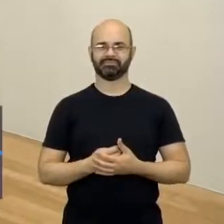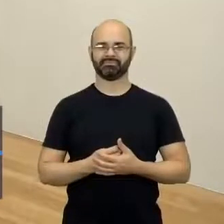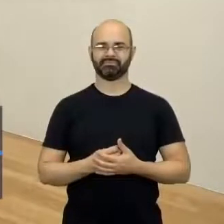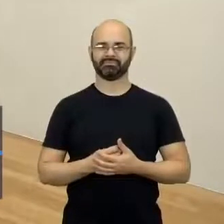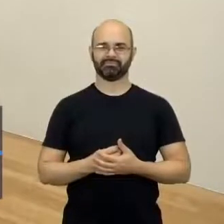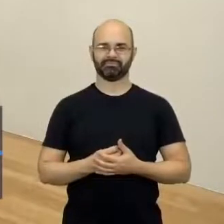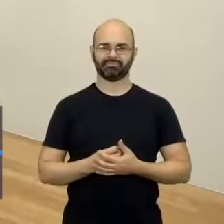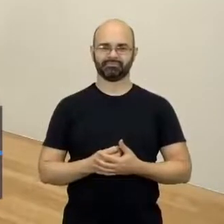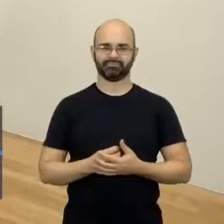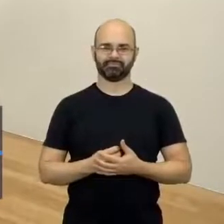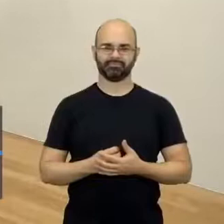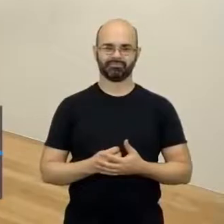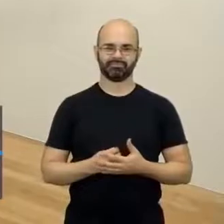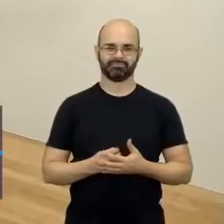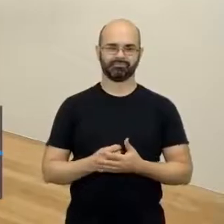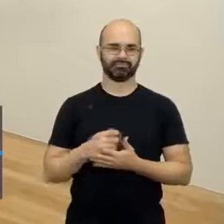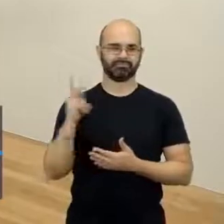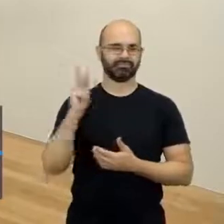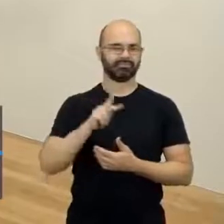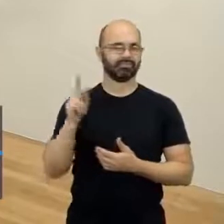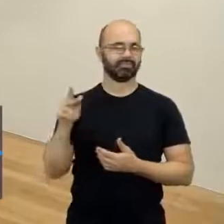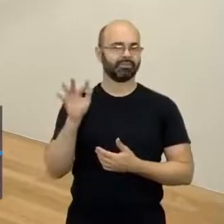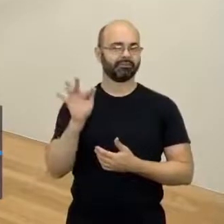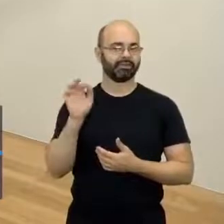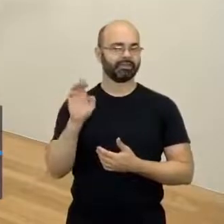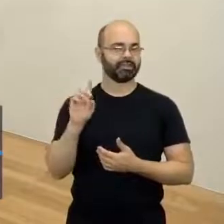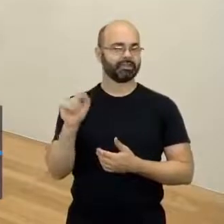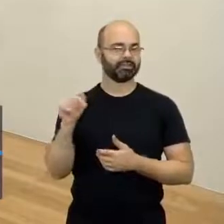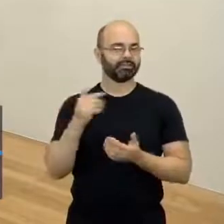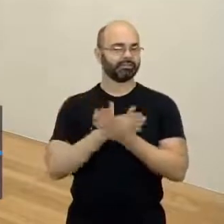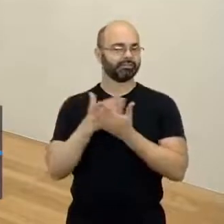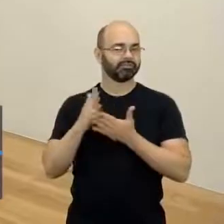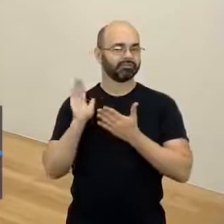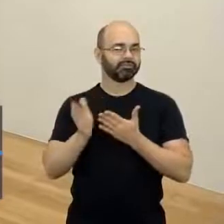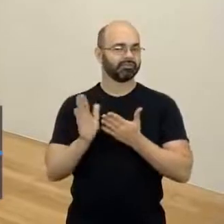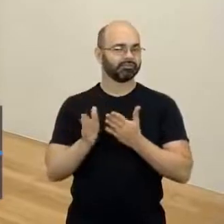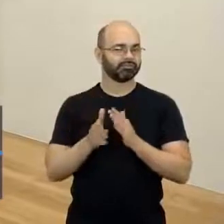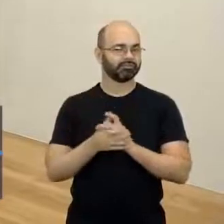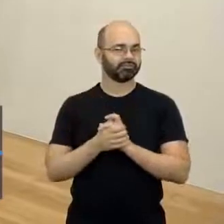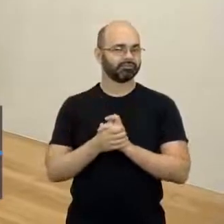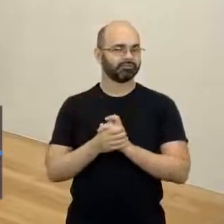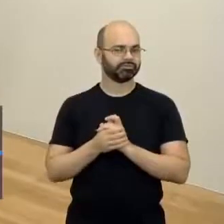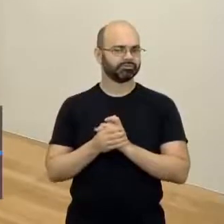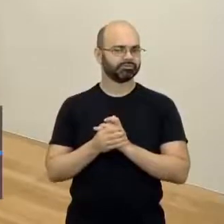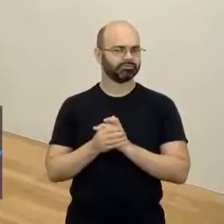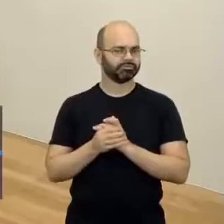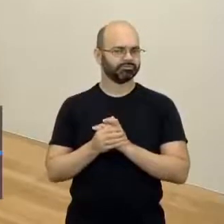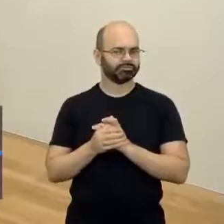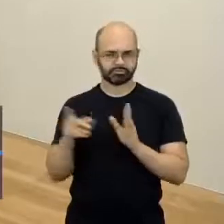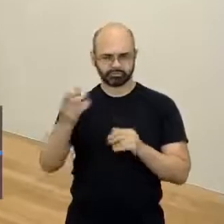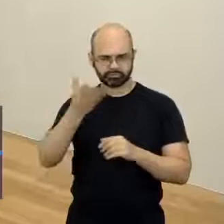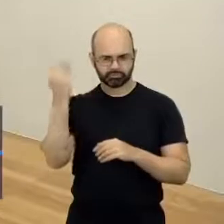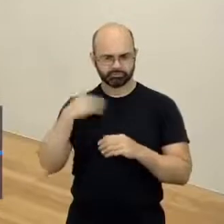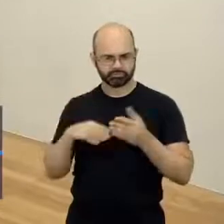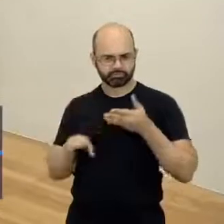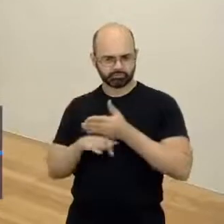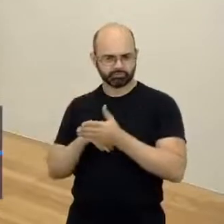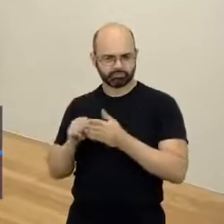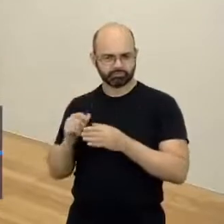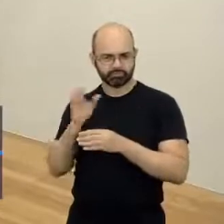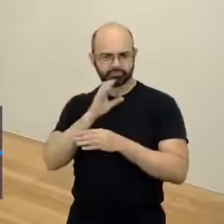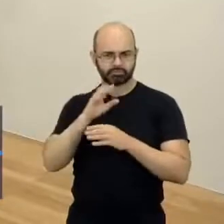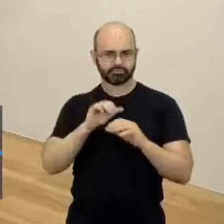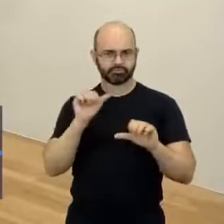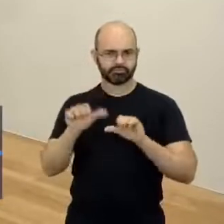Professor Anderson. A professora Fernanda já está na sala de aula. A aula começou. Anderson, vamos entrar agora? Vamos entrar.